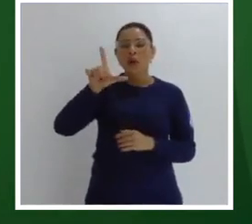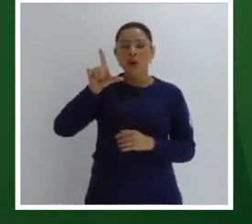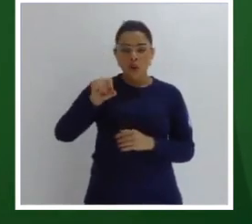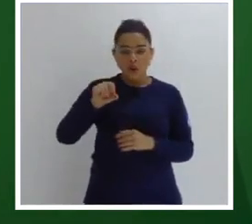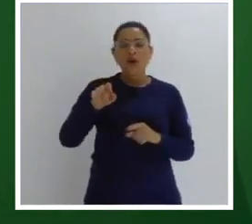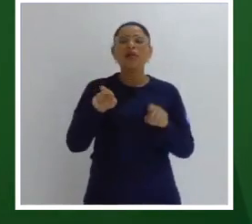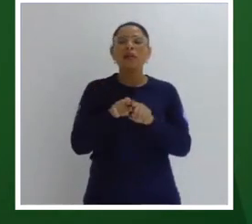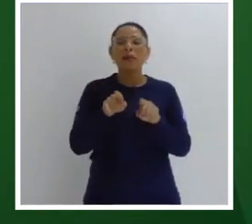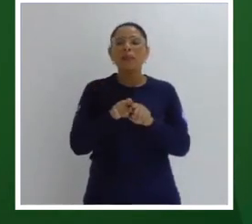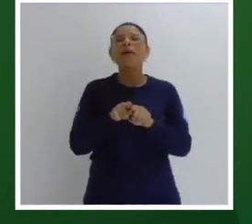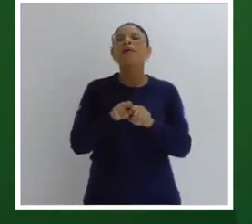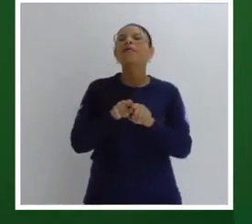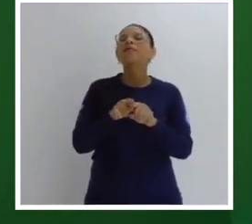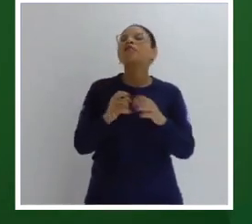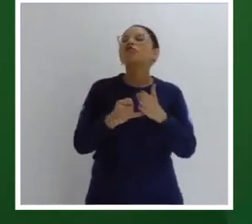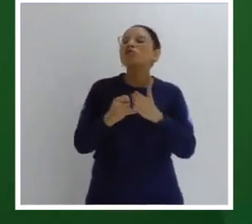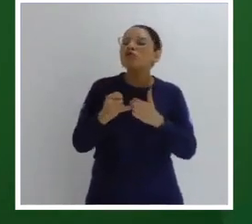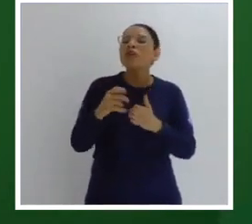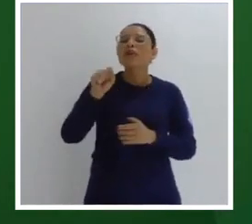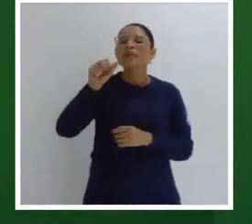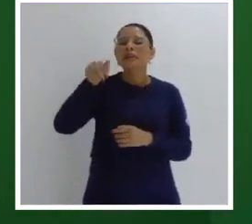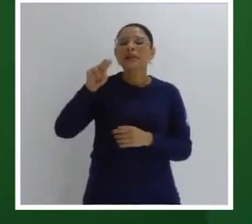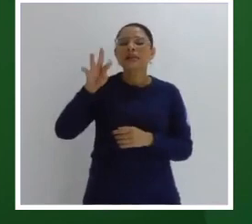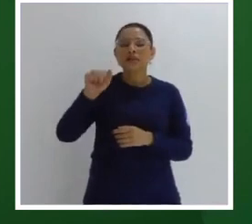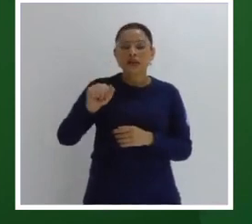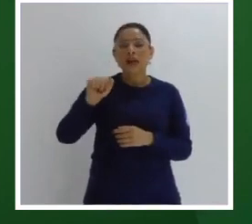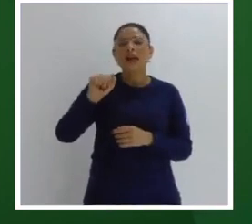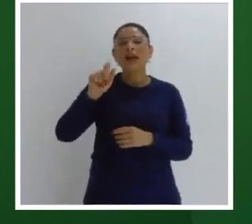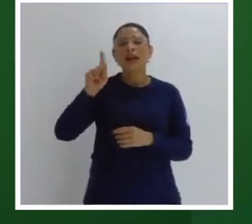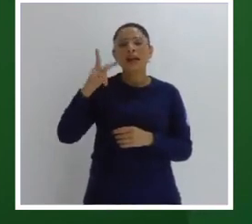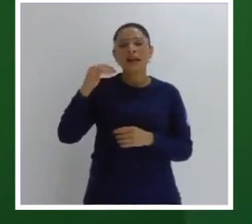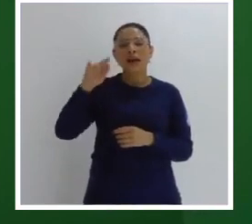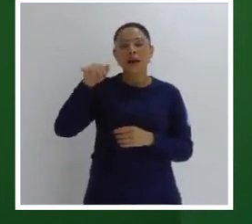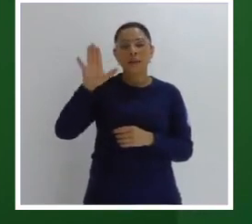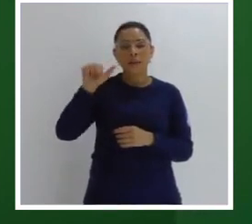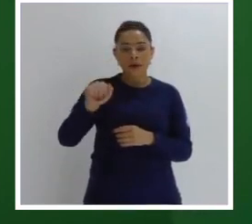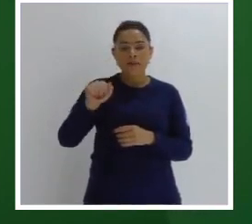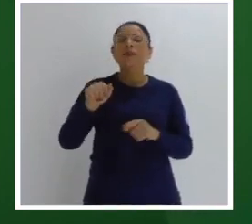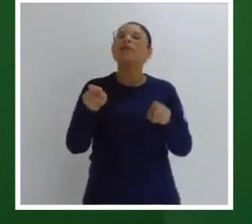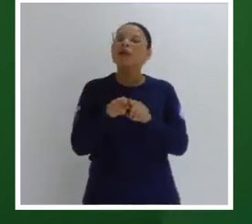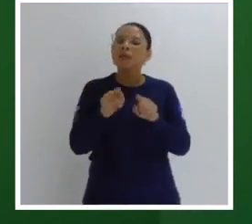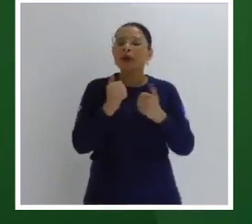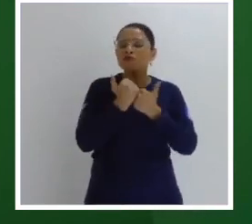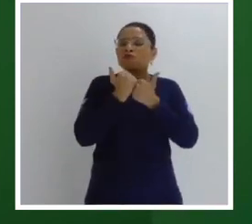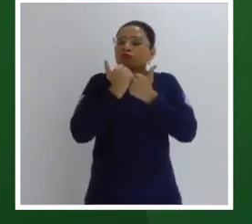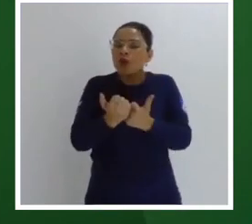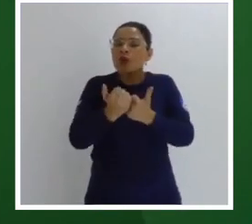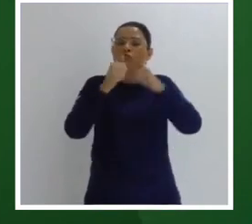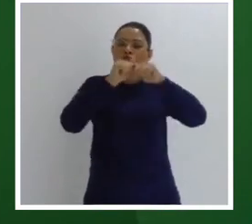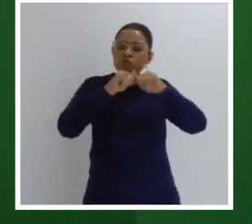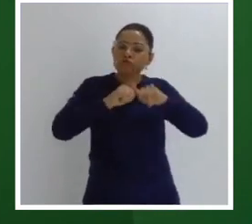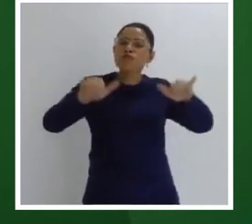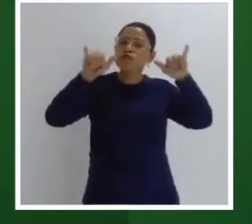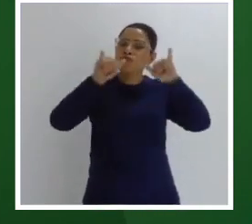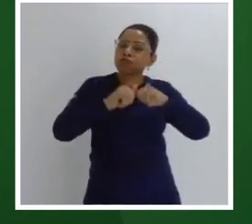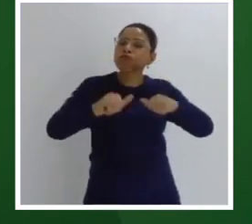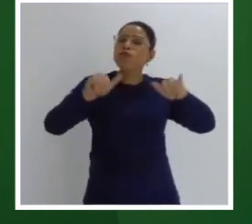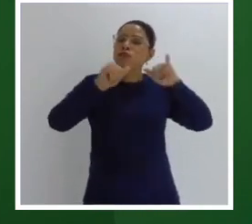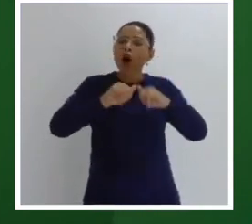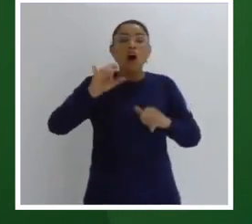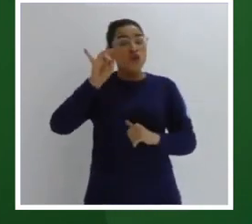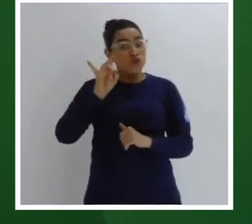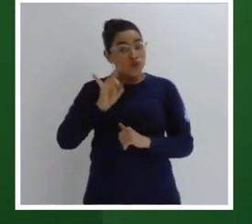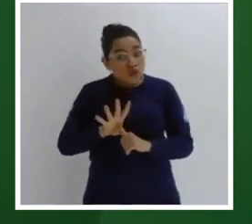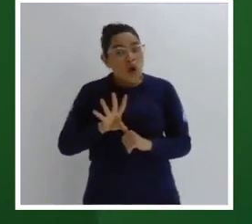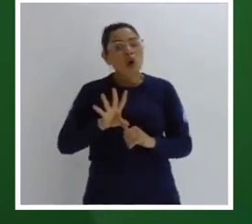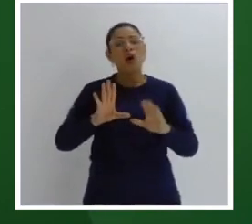Santiana então muito obrigado pelo apoio principalmente né pelo apoio divulgar não apenas as sessões do